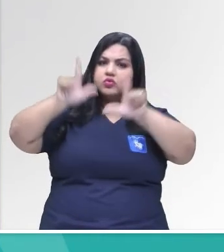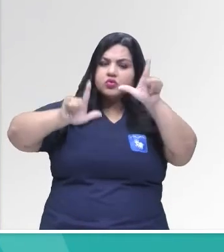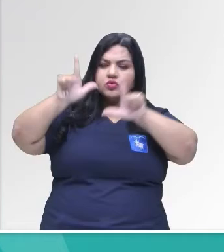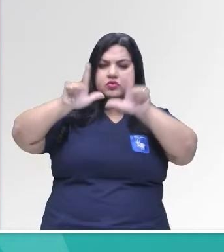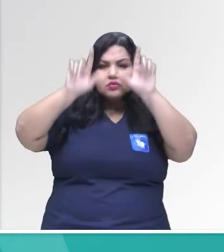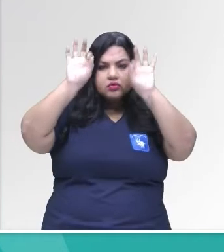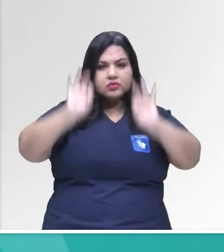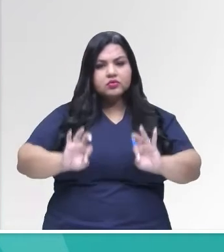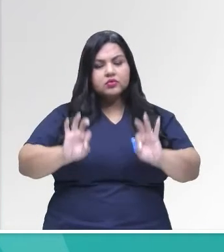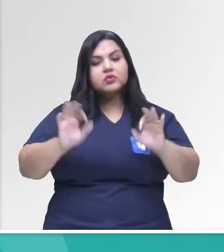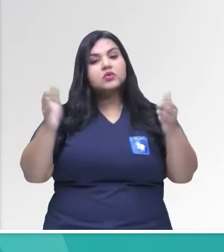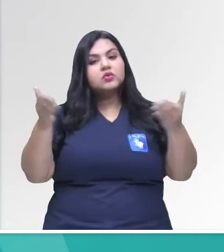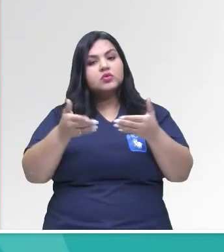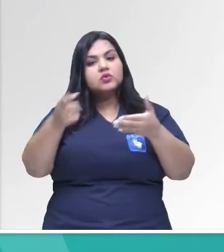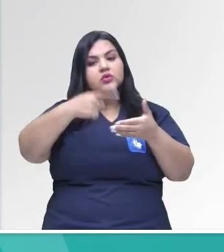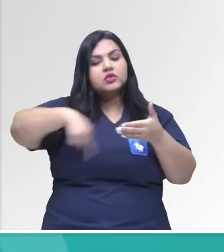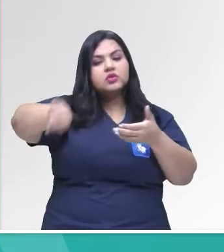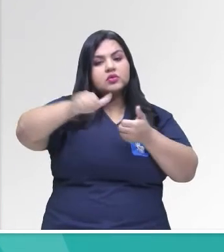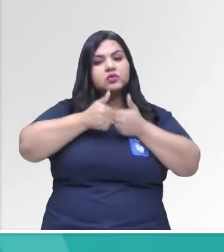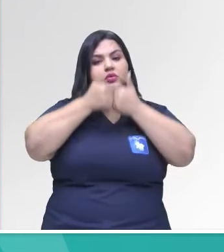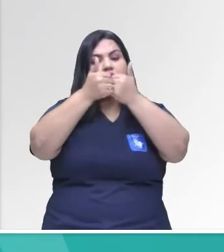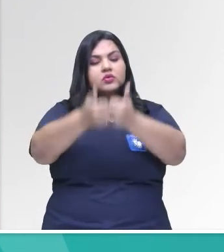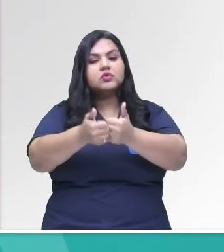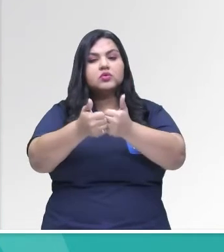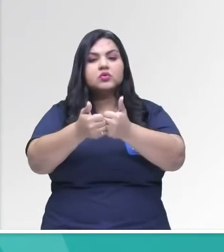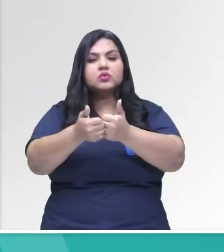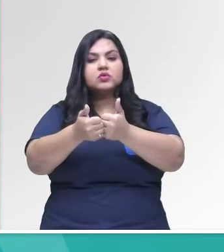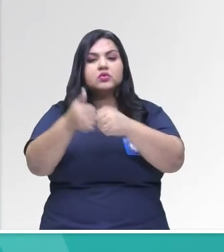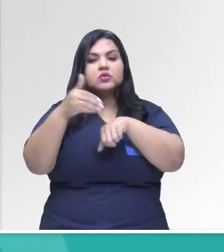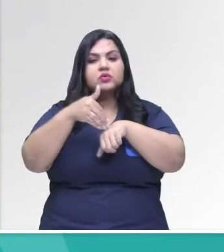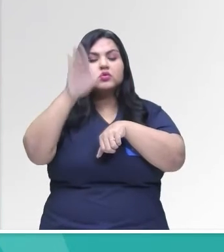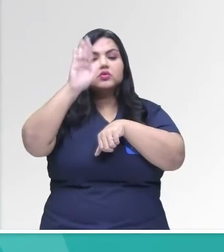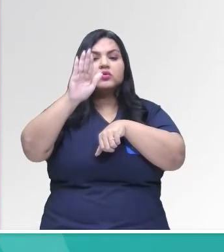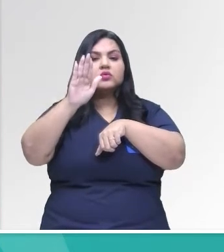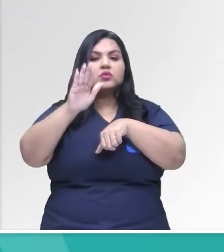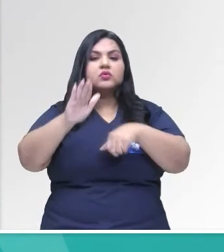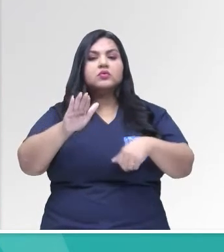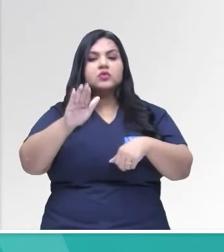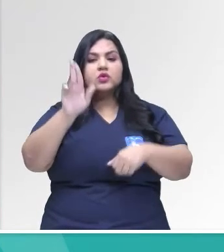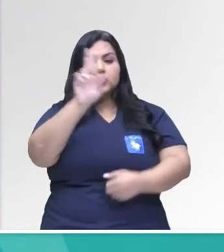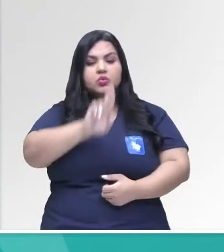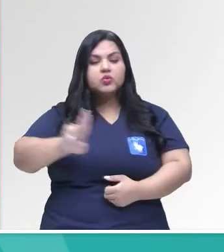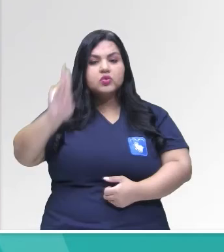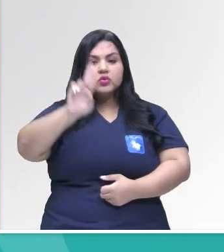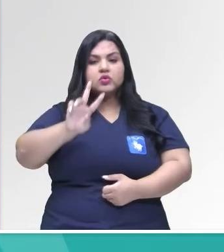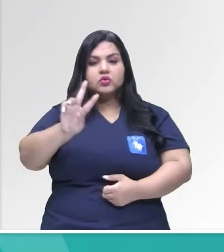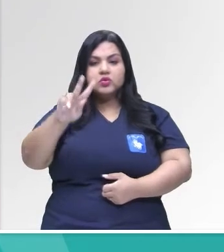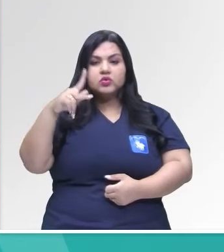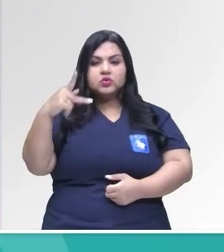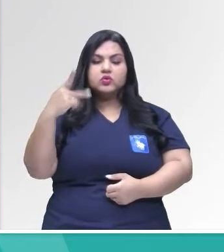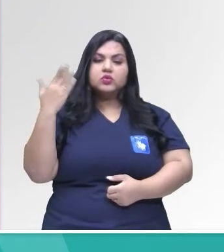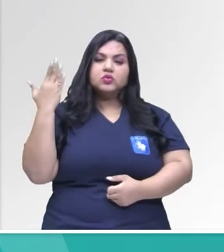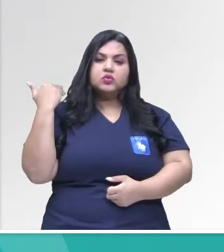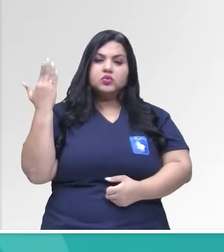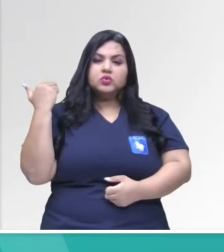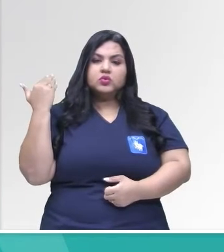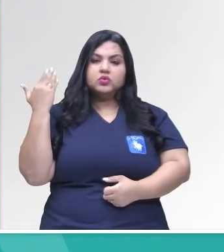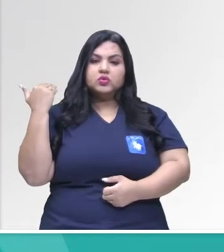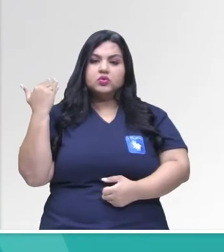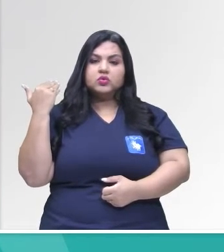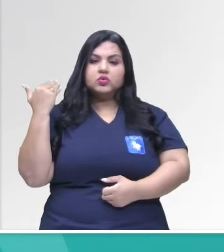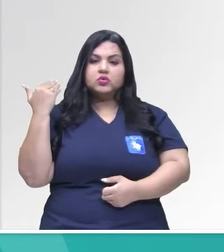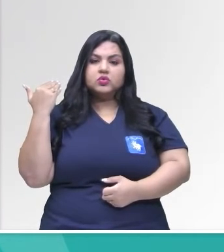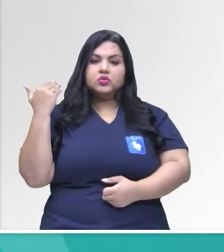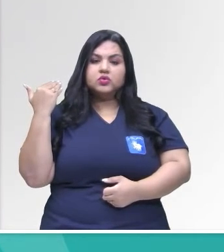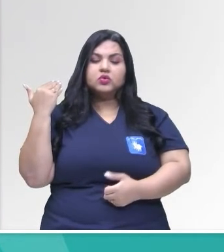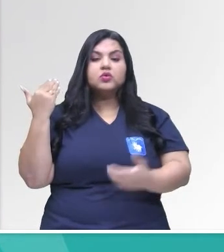certo? E agora vocês vão acompanhar comigo mais usos da voz passiva no passado e